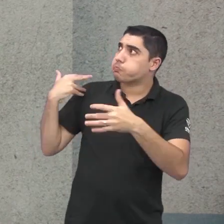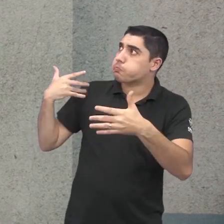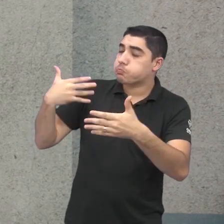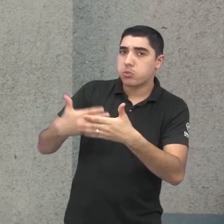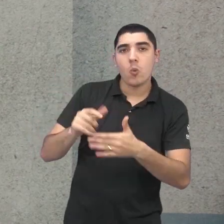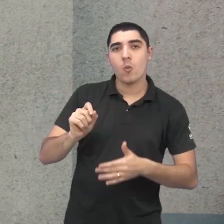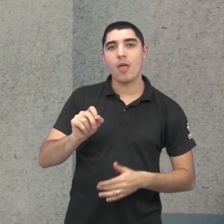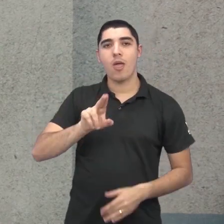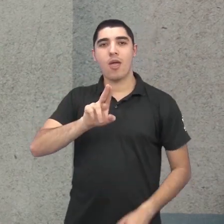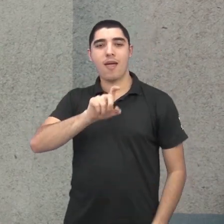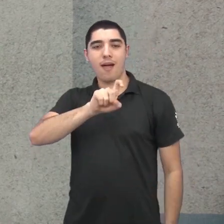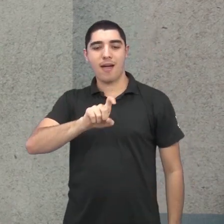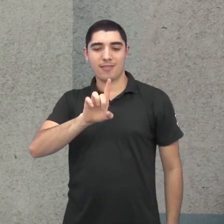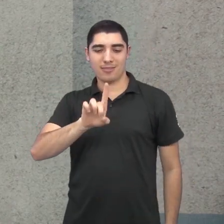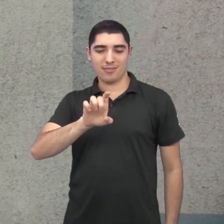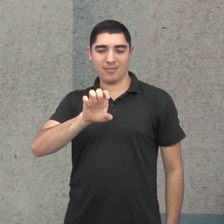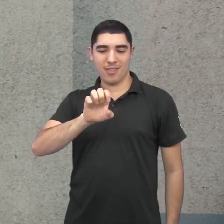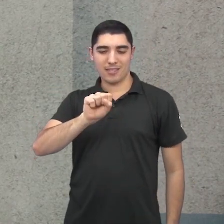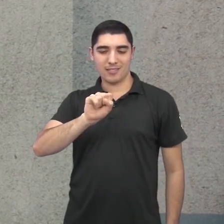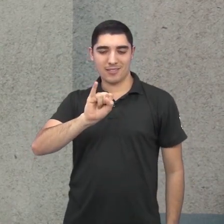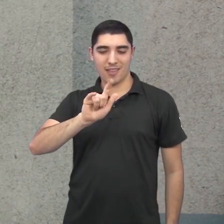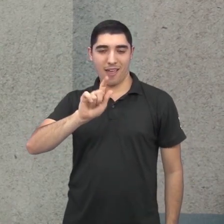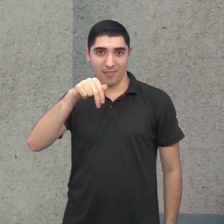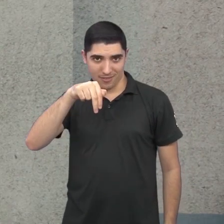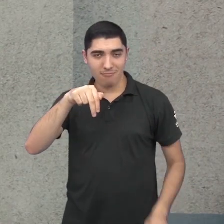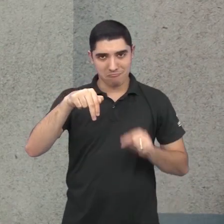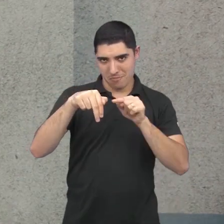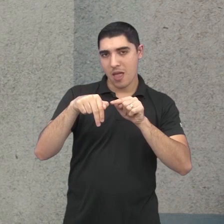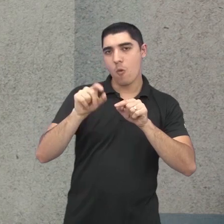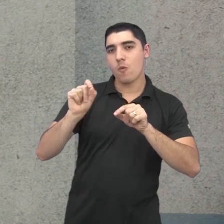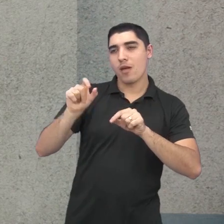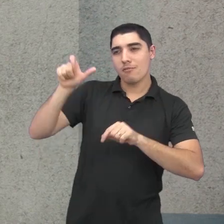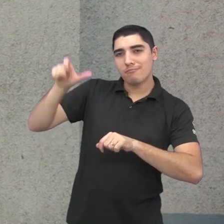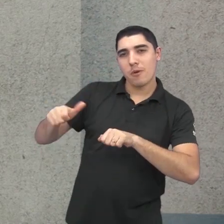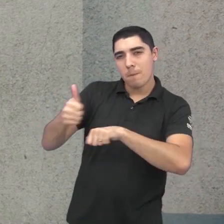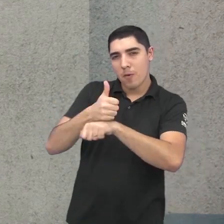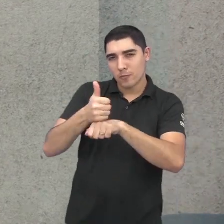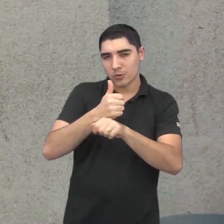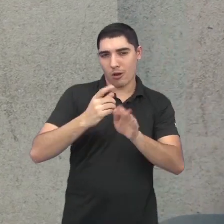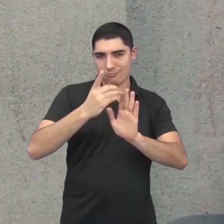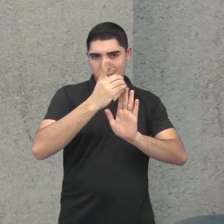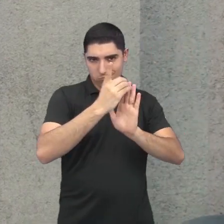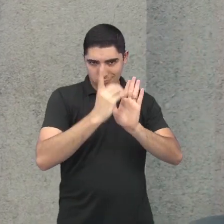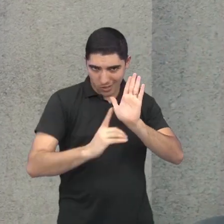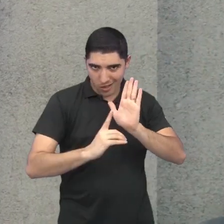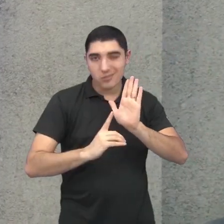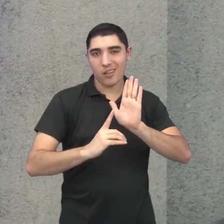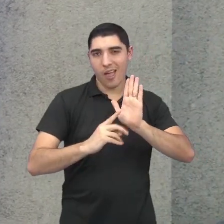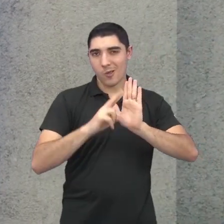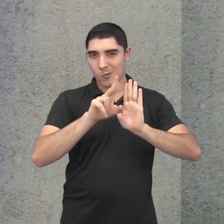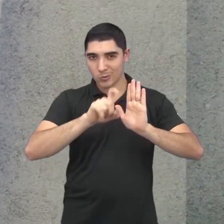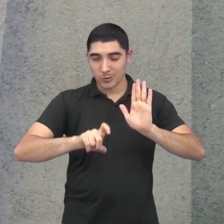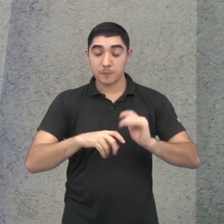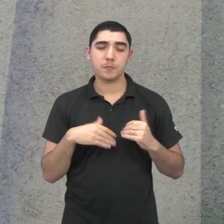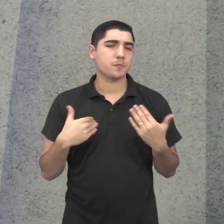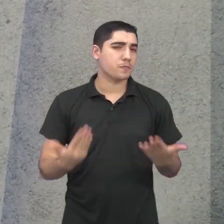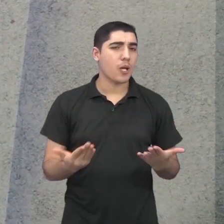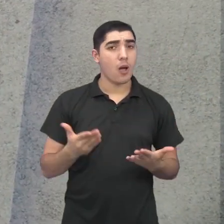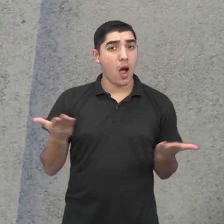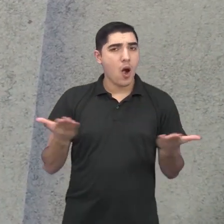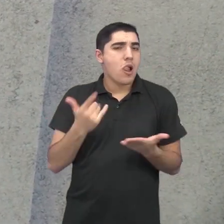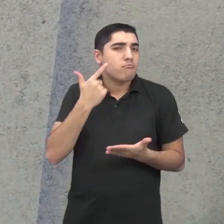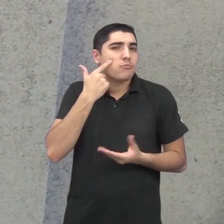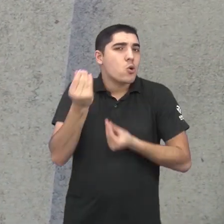o UX Designer, ou UX, Experiência do Usuário. E agora chegou o momento da gente acompanhar a rotina de trabalho